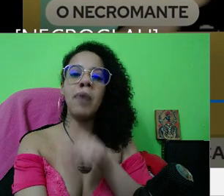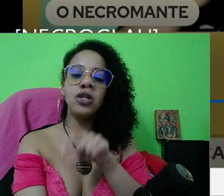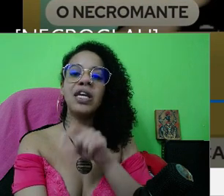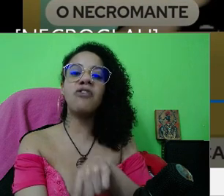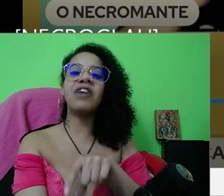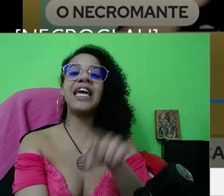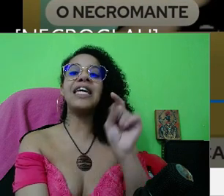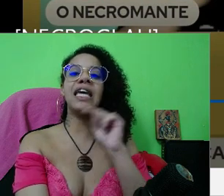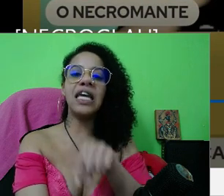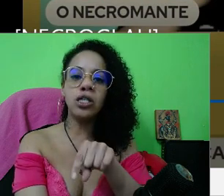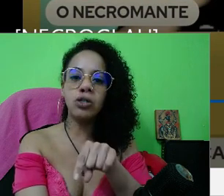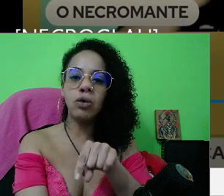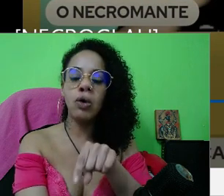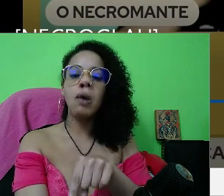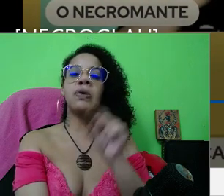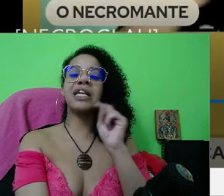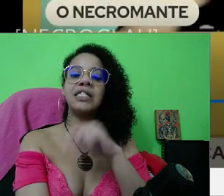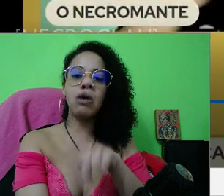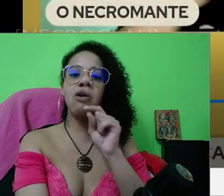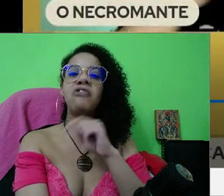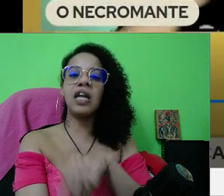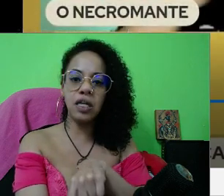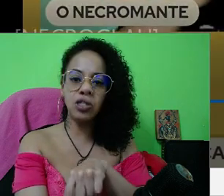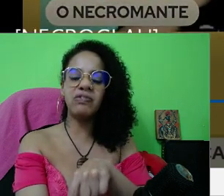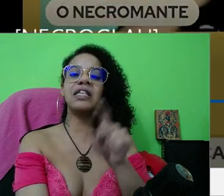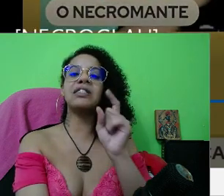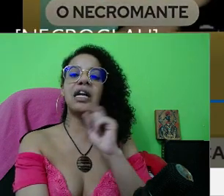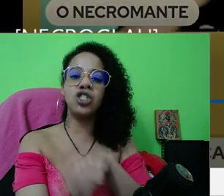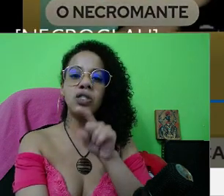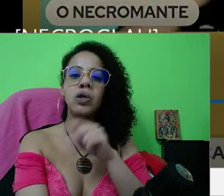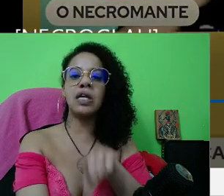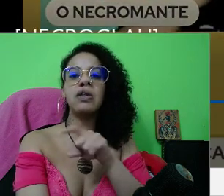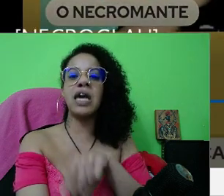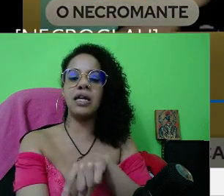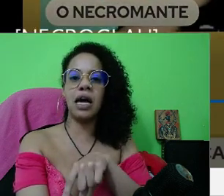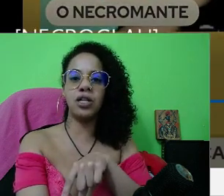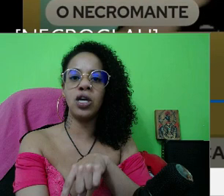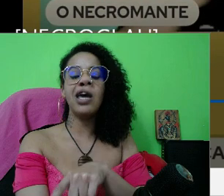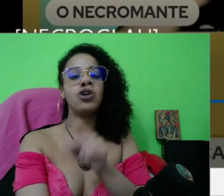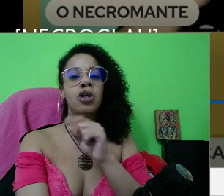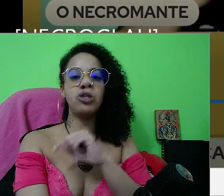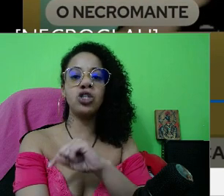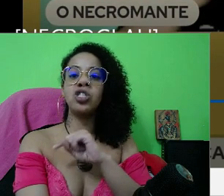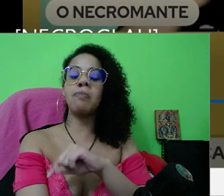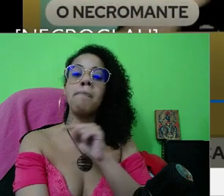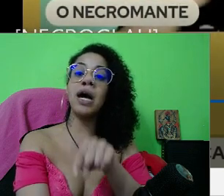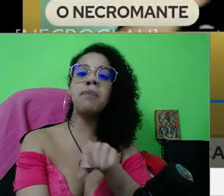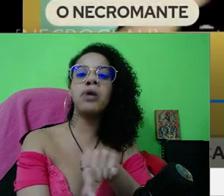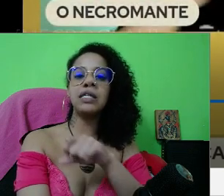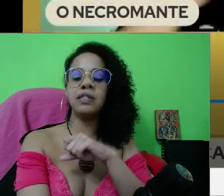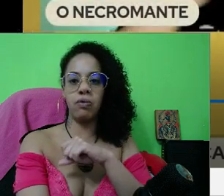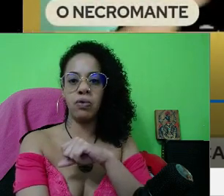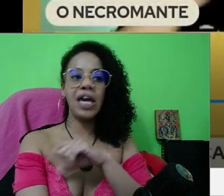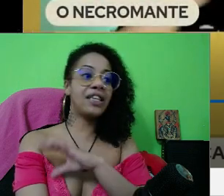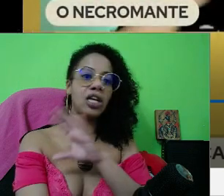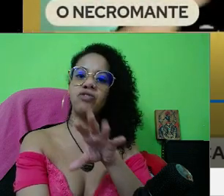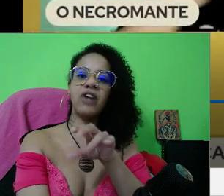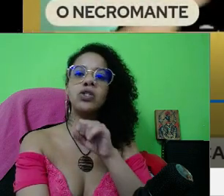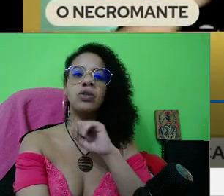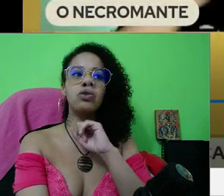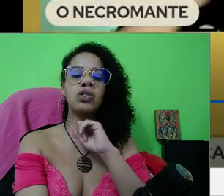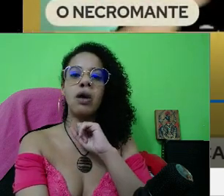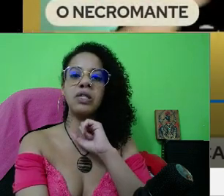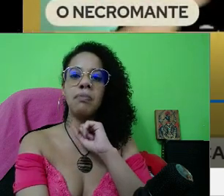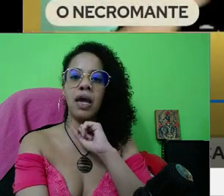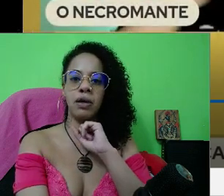o momento em que eu falei isso porque se eu não falei isso você está distorcendo a realidade e o nome disso se chama manipulação e